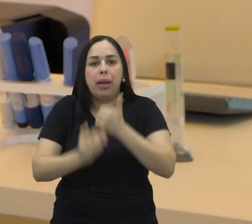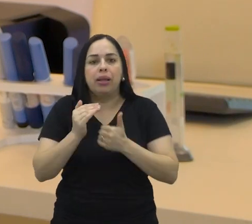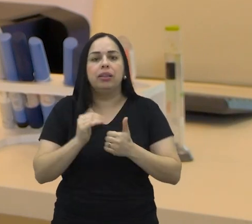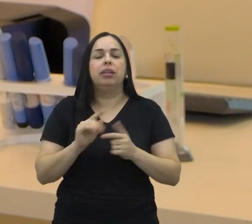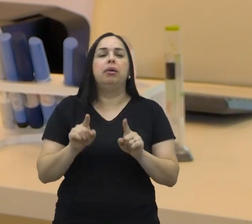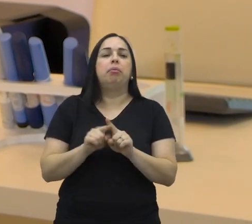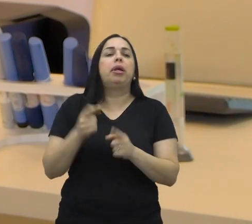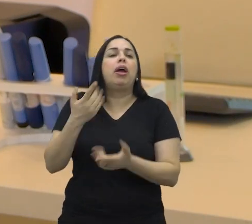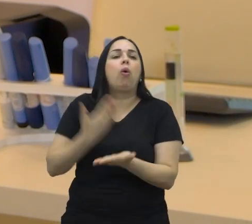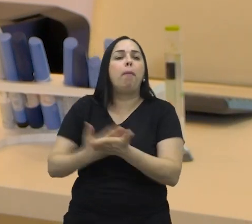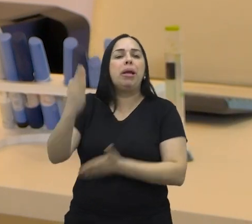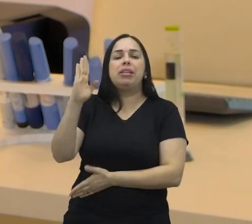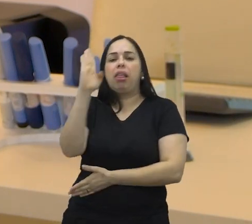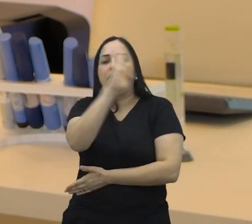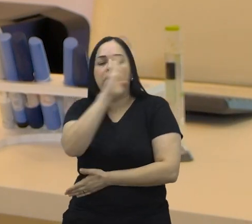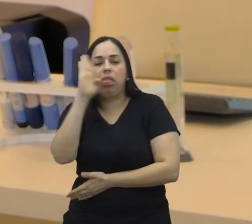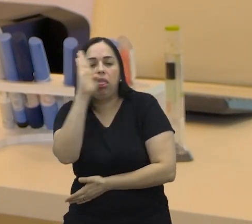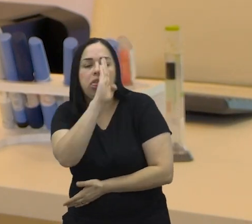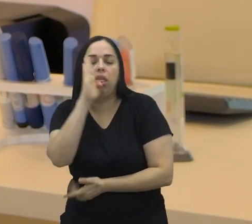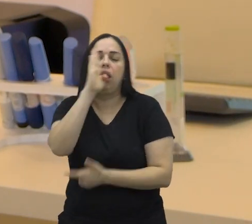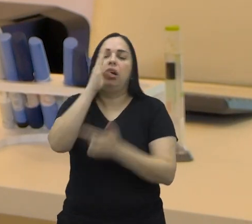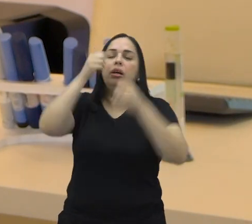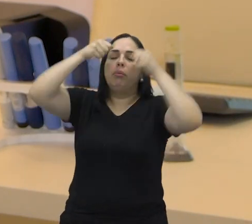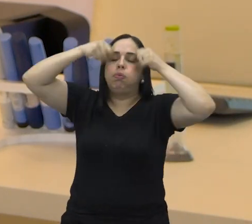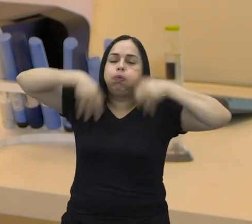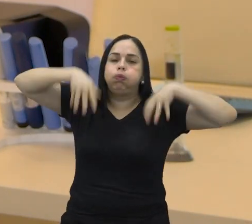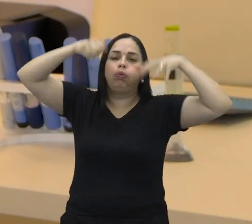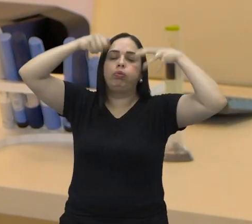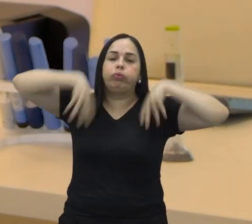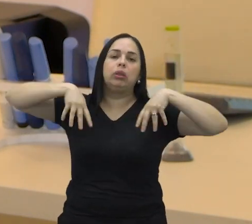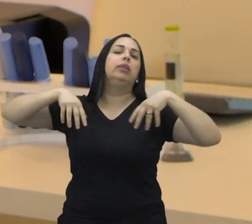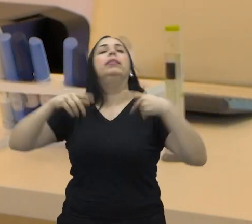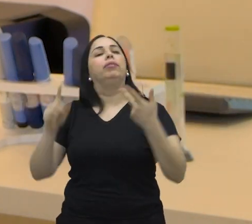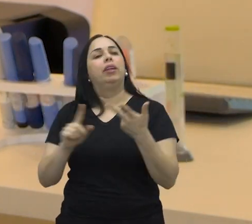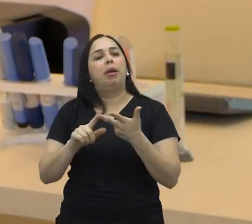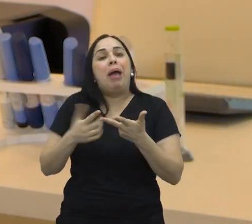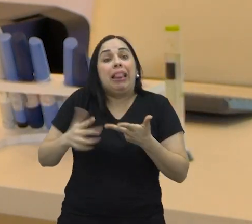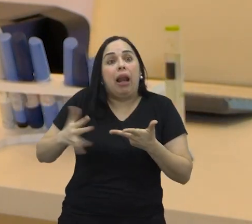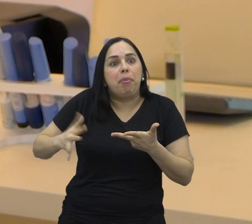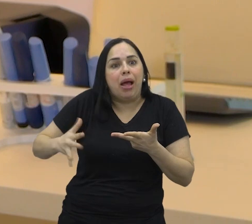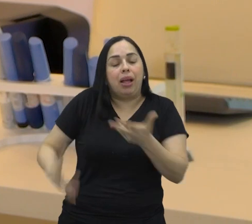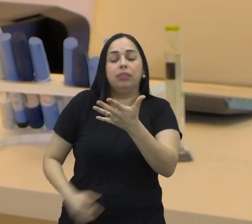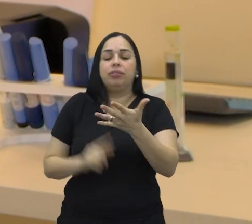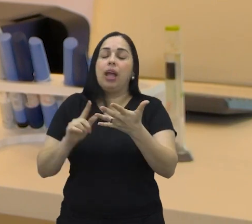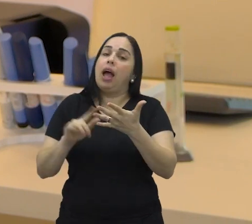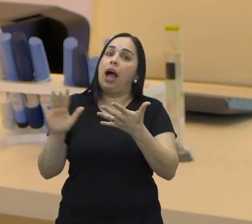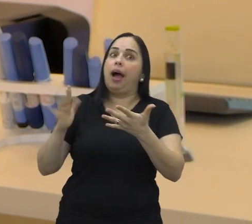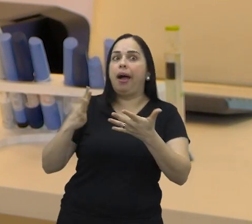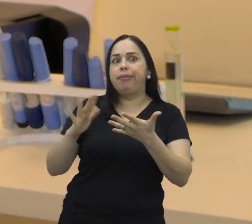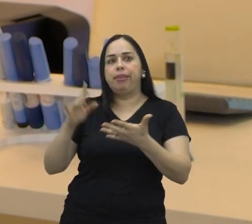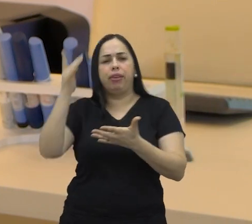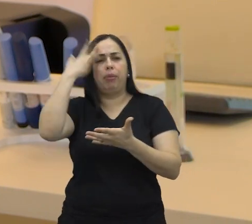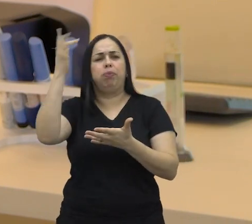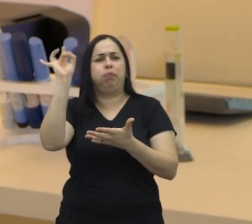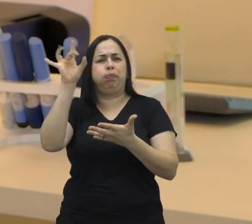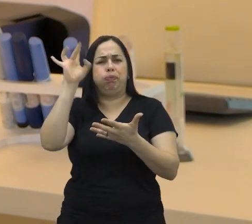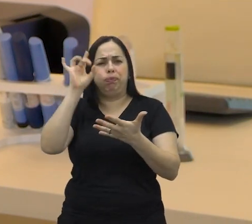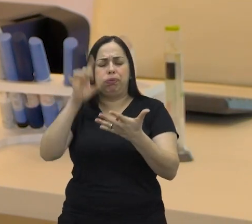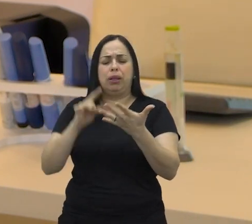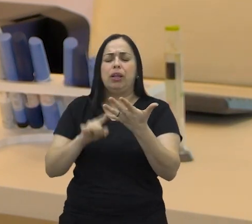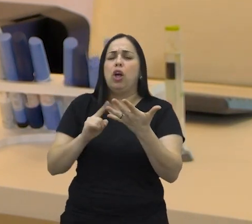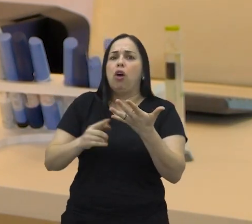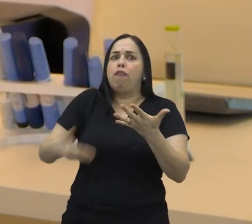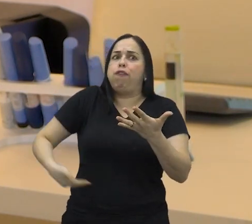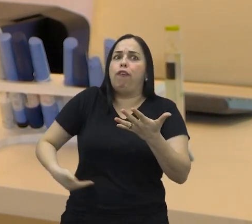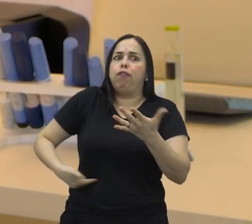ter uma sensação de mal-estar, com a suadeira profunda, tremedeira, muitas vezes uma dor de cabeça,